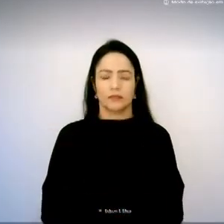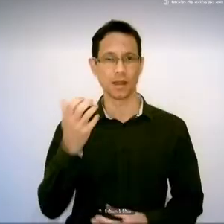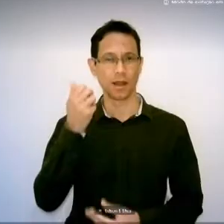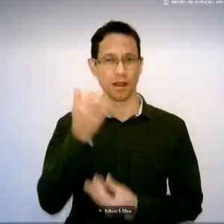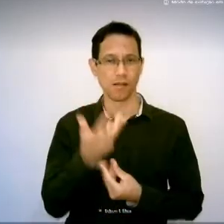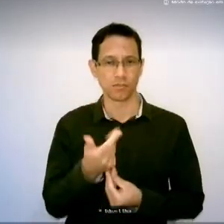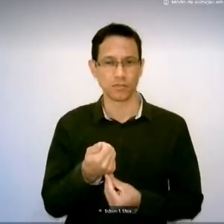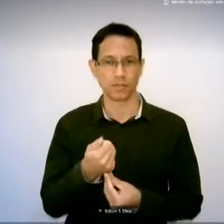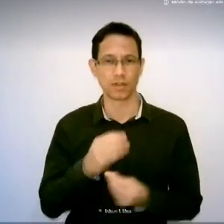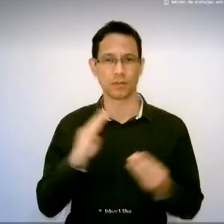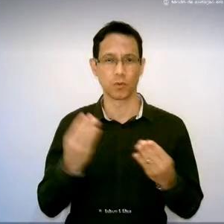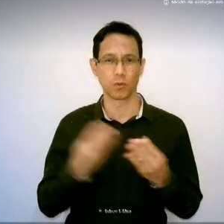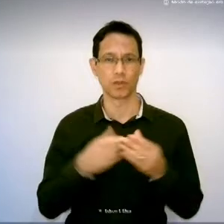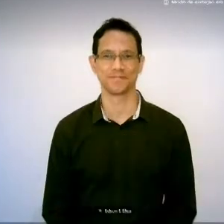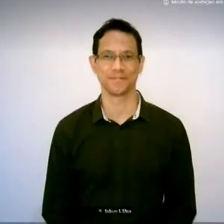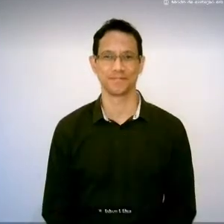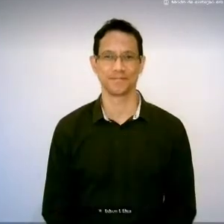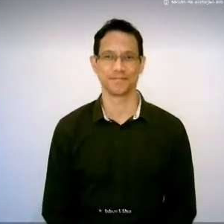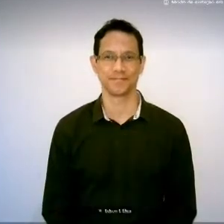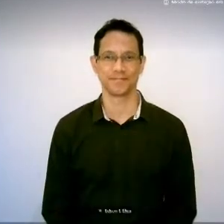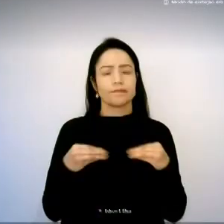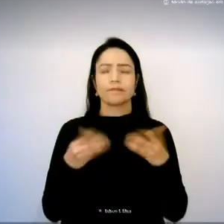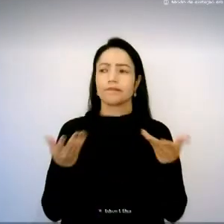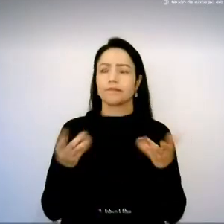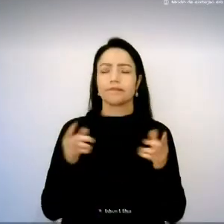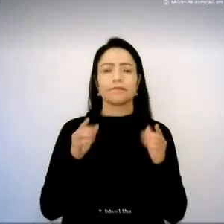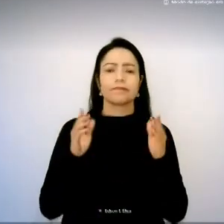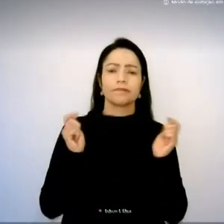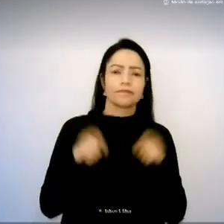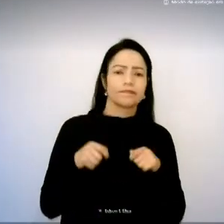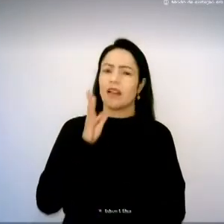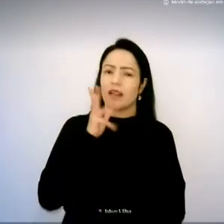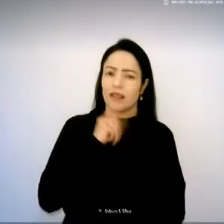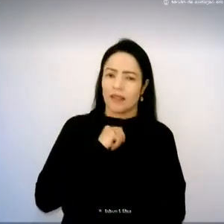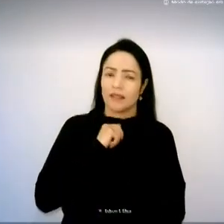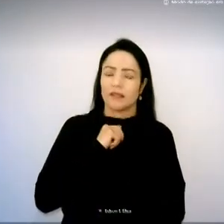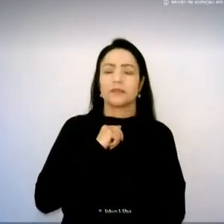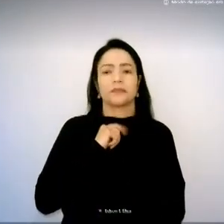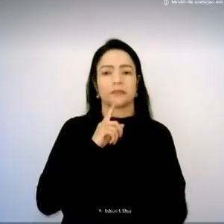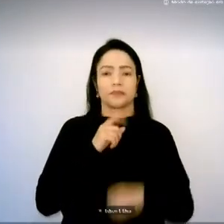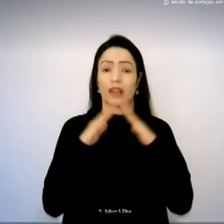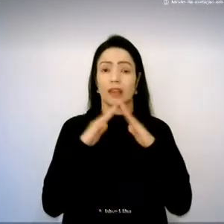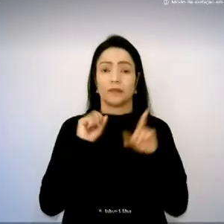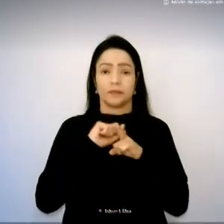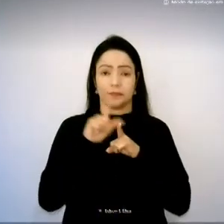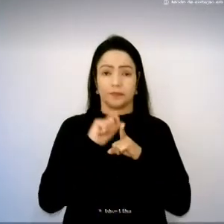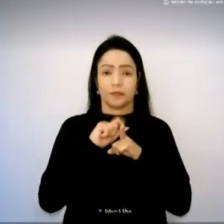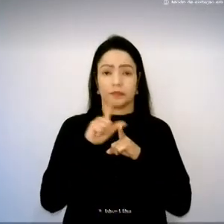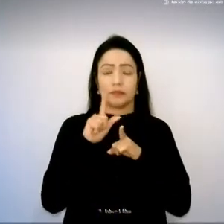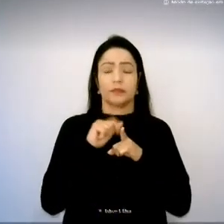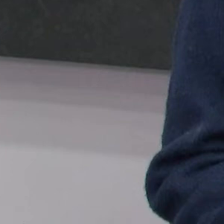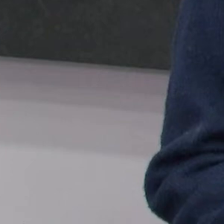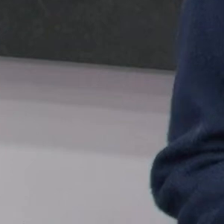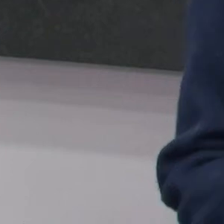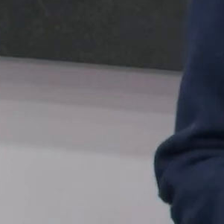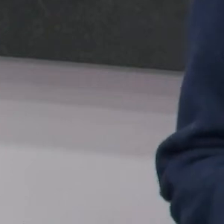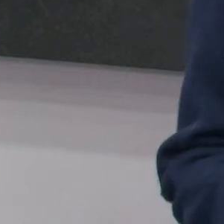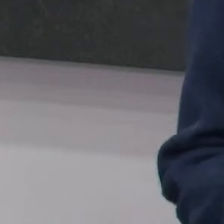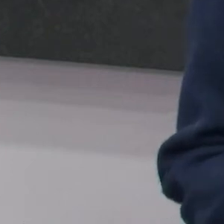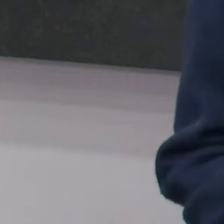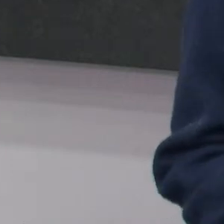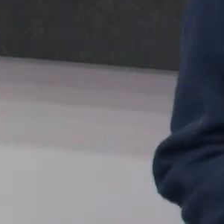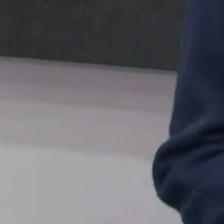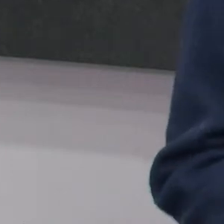Abelardo, Alessandra Lucchesi, Kula, Cláudia Gabriel, Marcelo Sleiman e Sargento Laudo. A